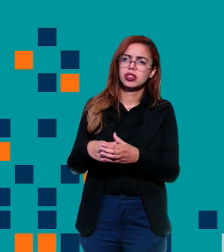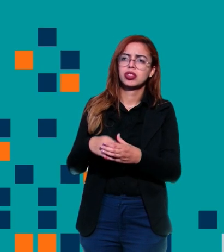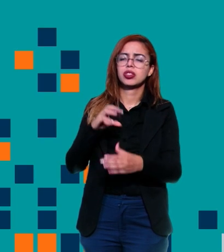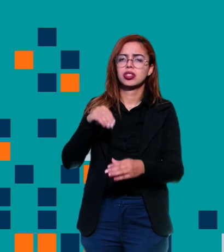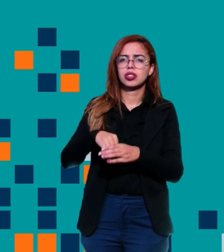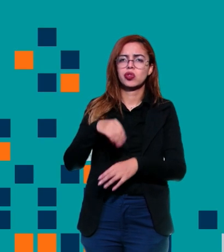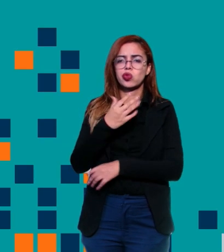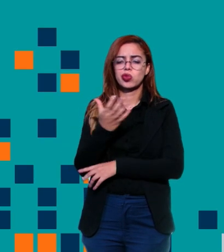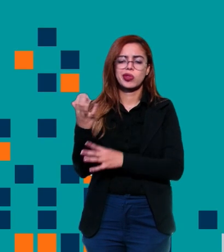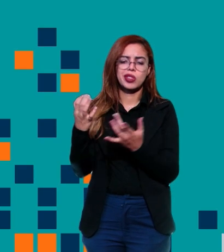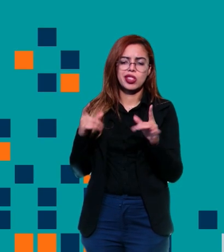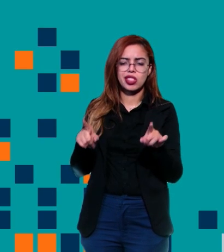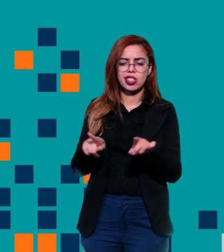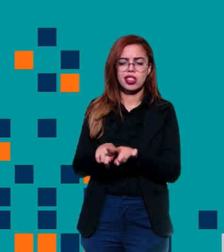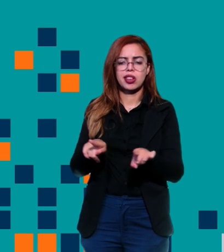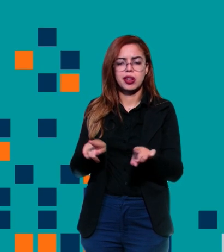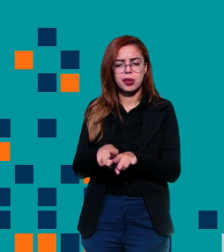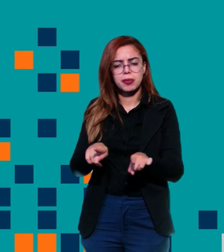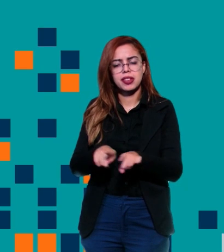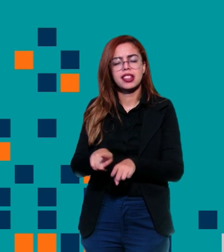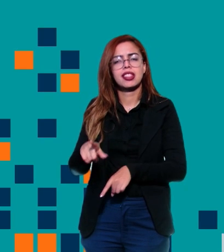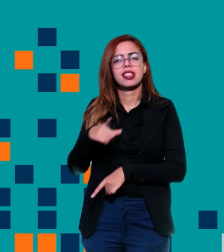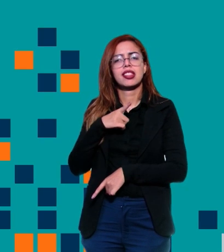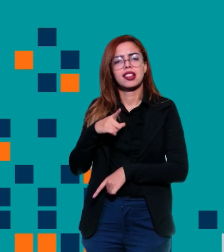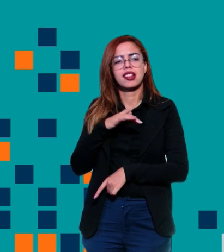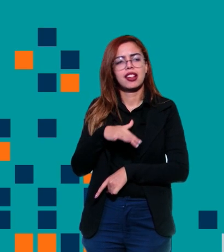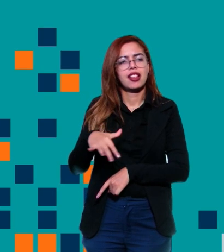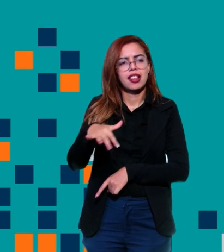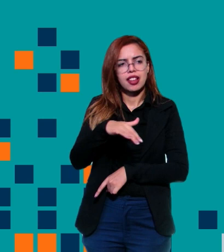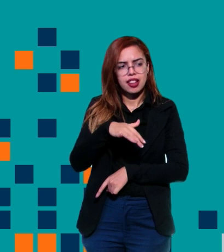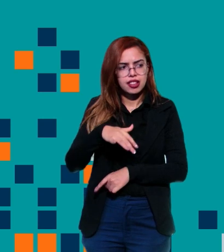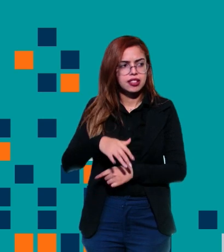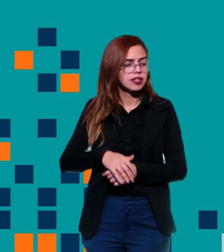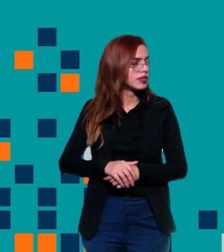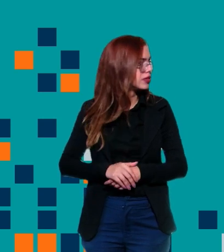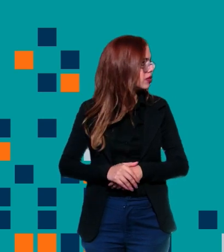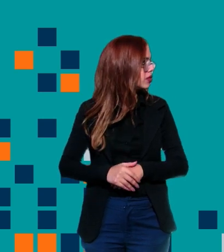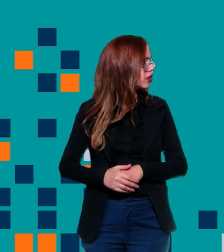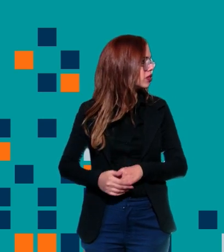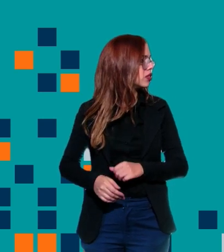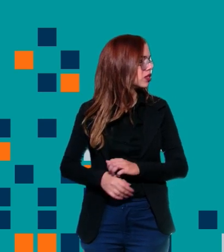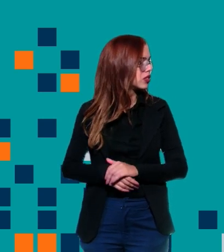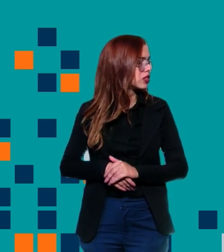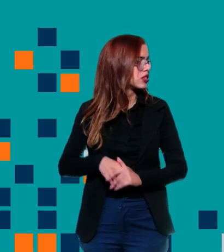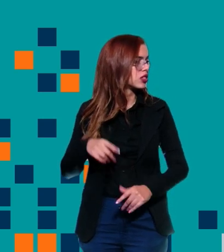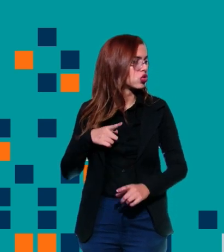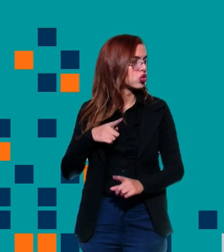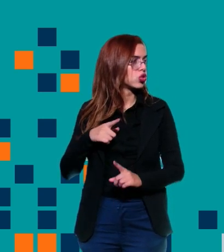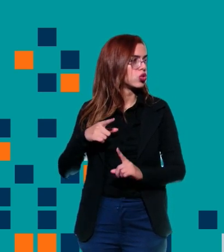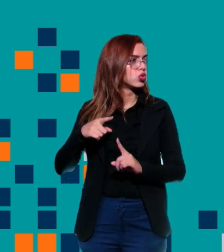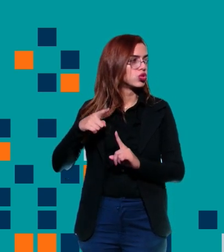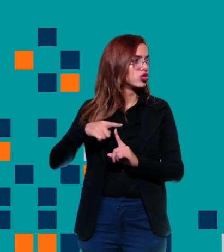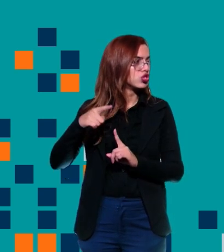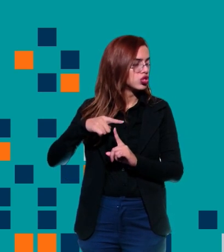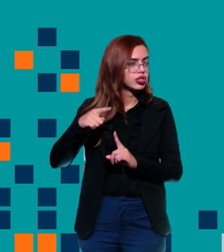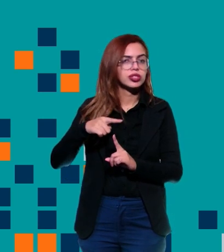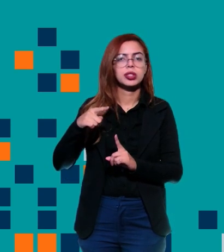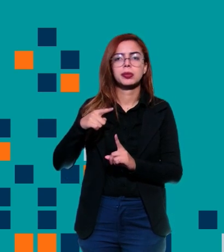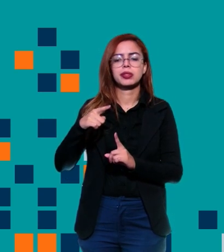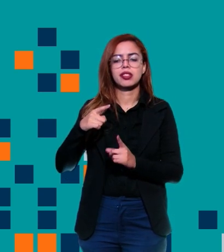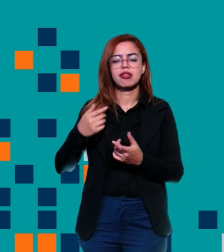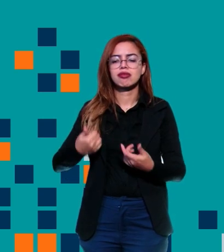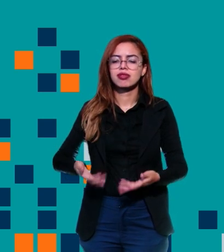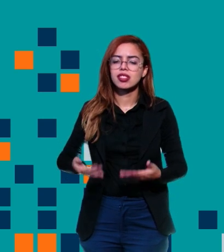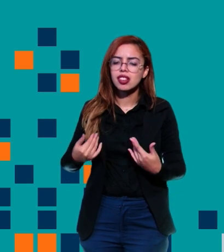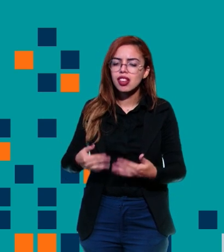floresta também, que ele toca no terreno, ele tem uma forma e uma cobertura leve